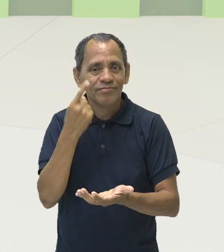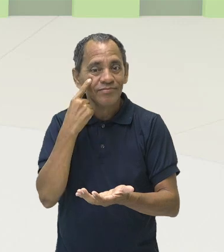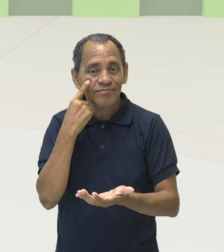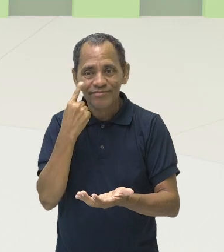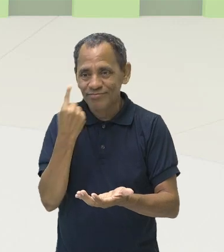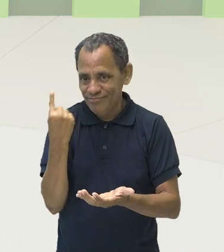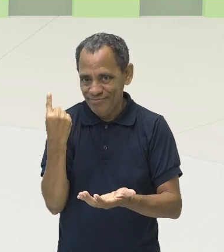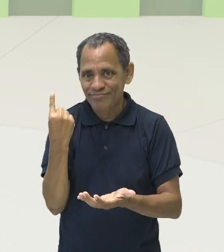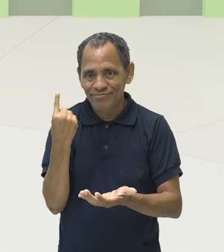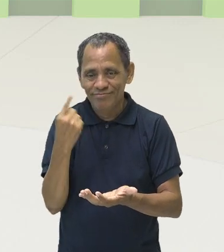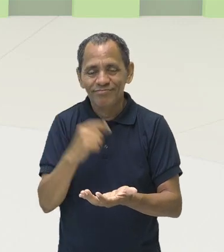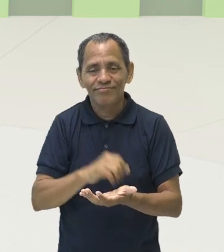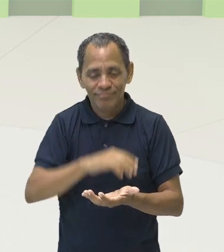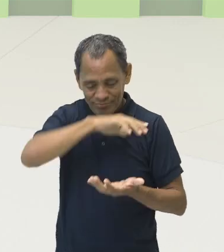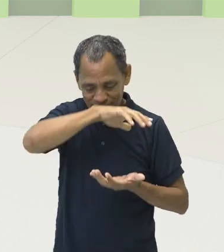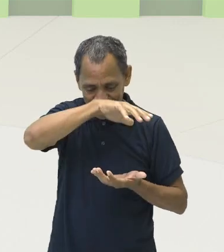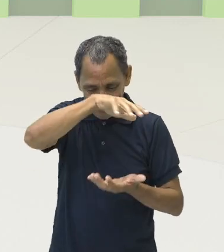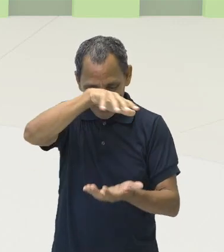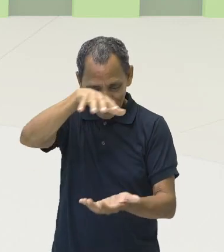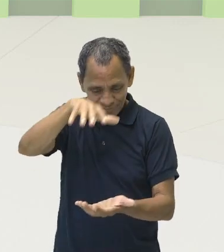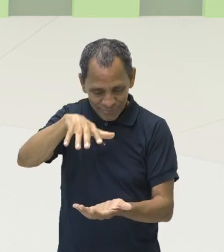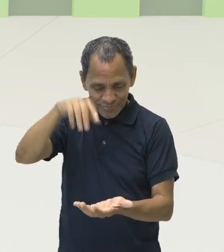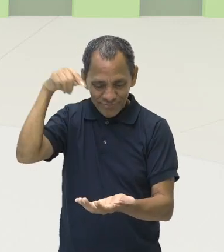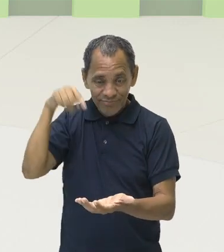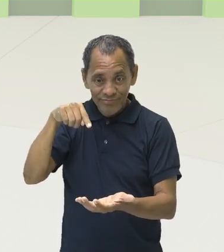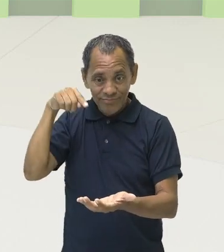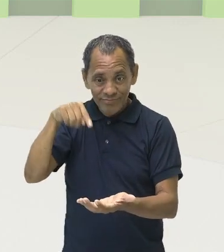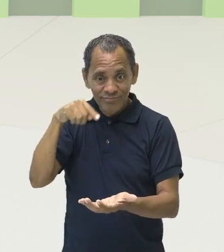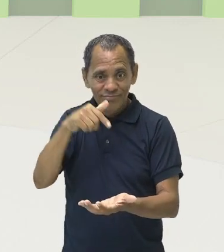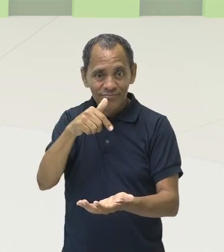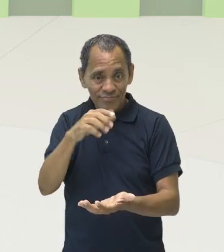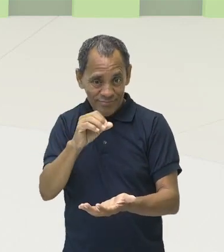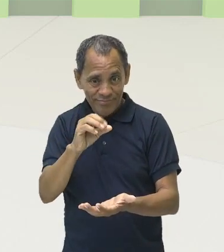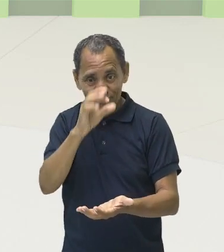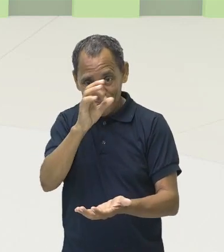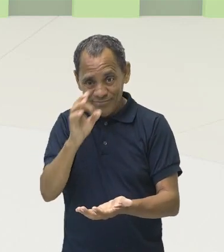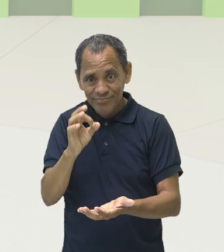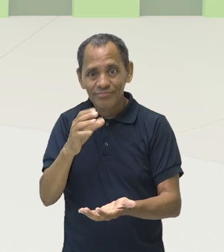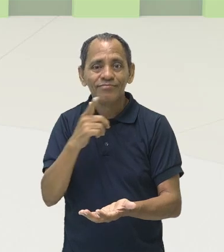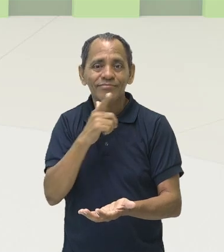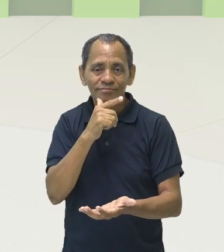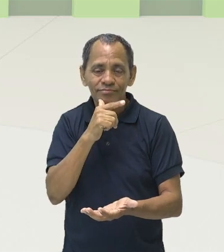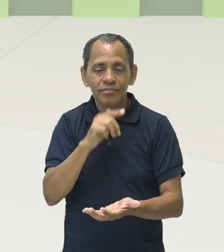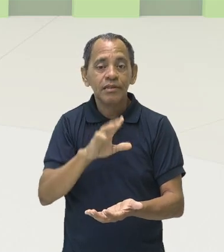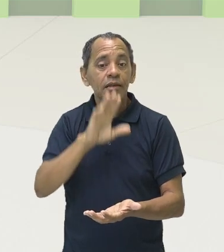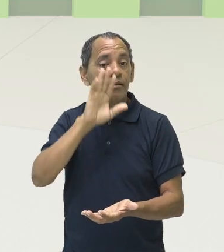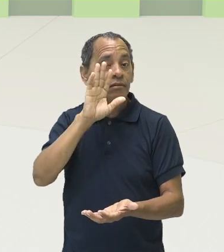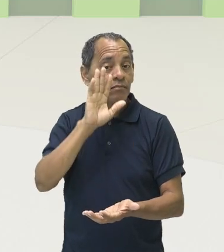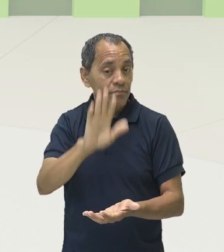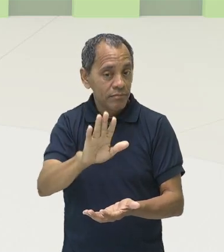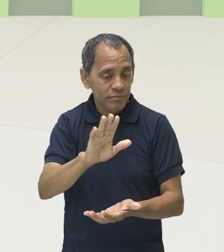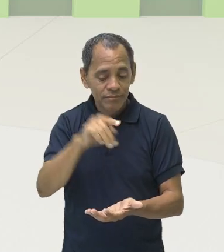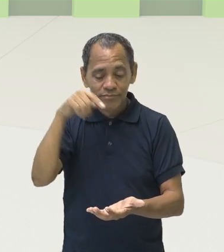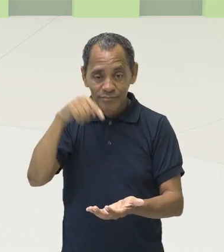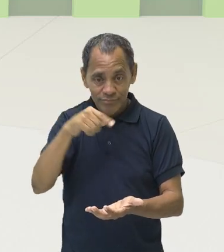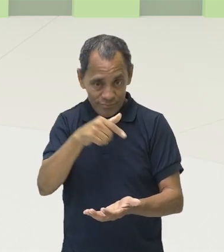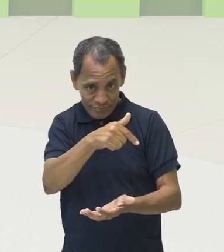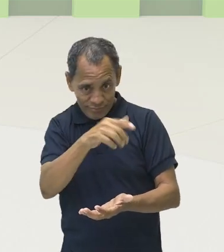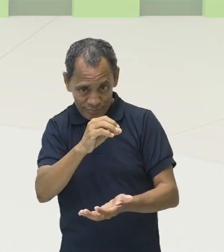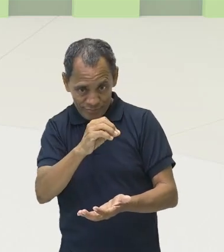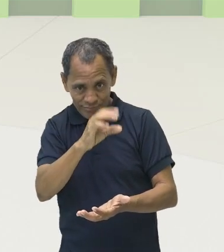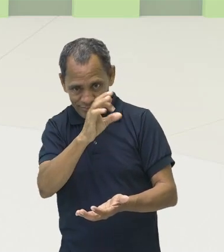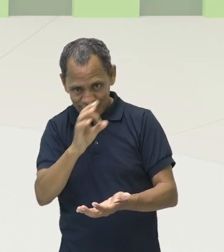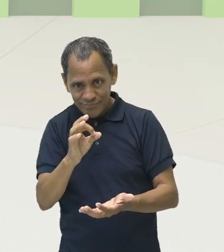aqui pelo nosso globo terrestre, né? Então, cerca de 70% é coberto por água. Só que desses